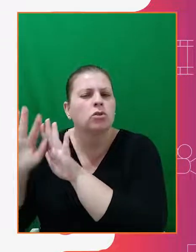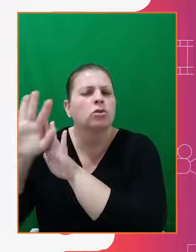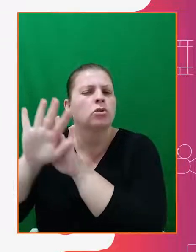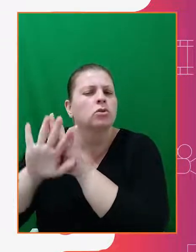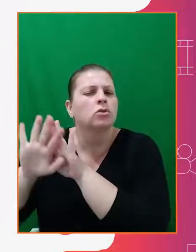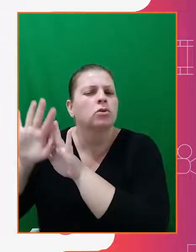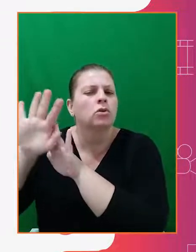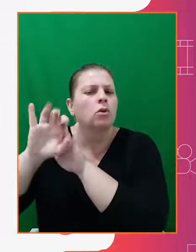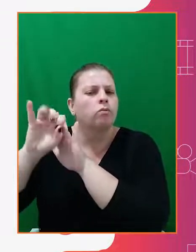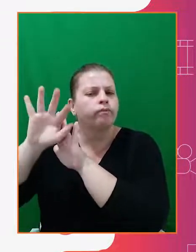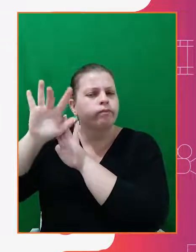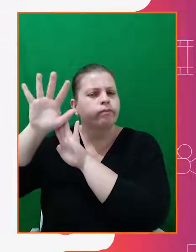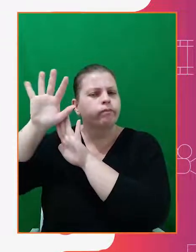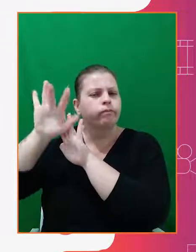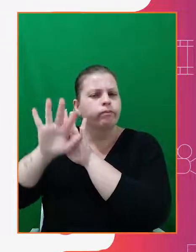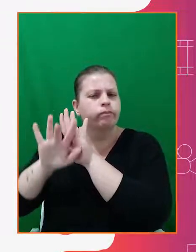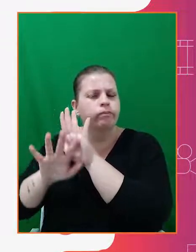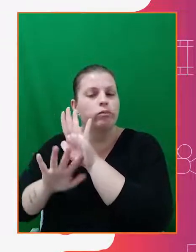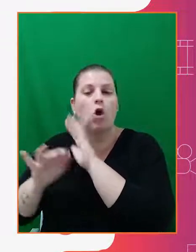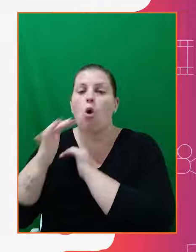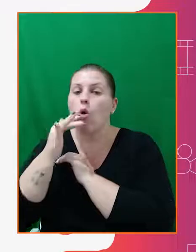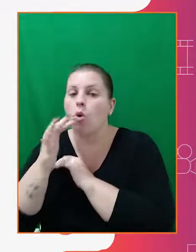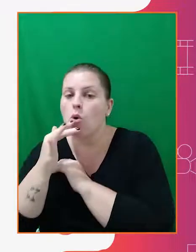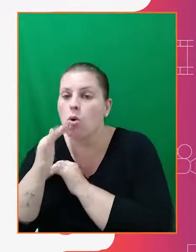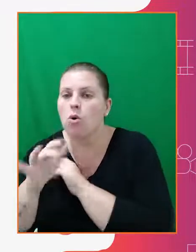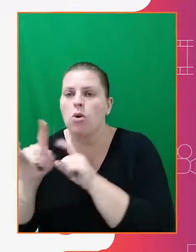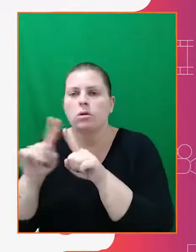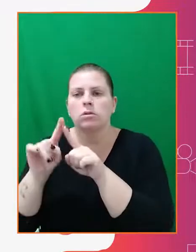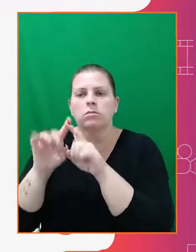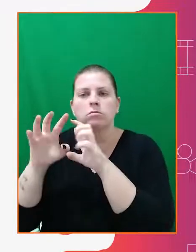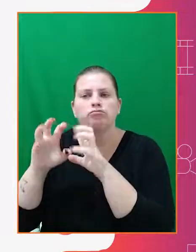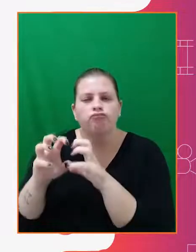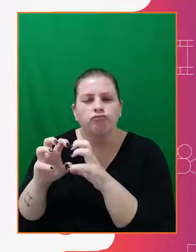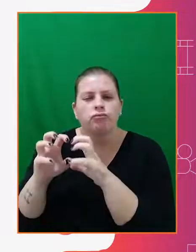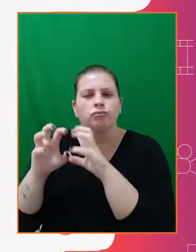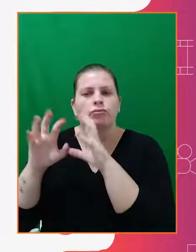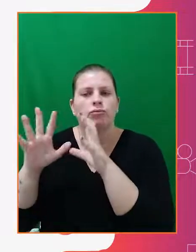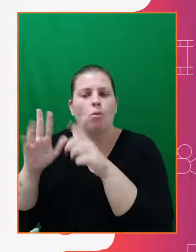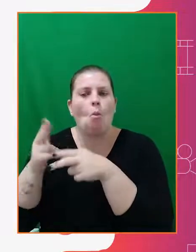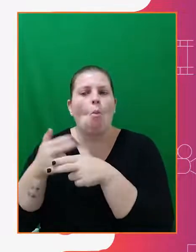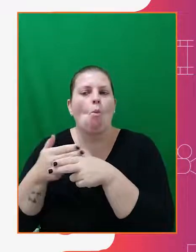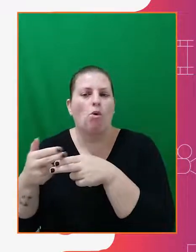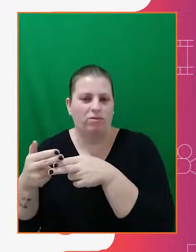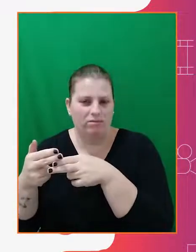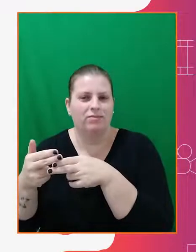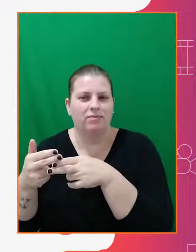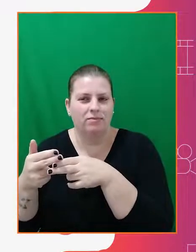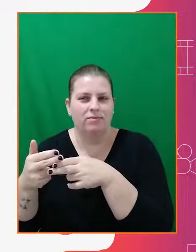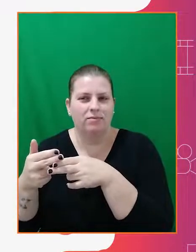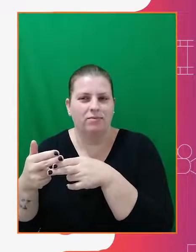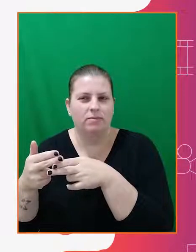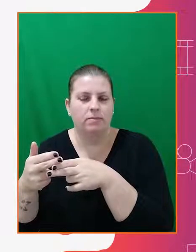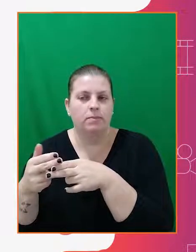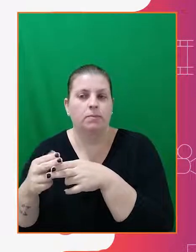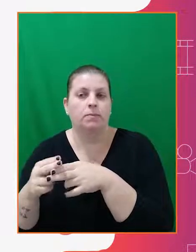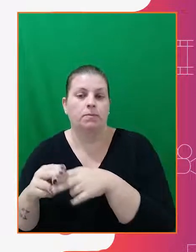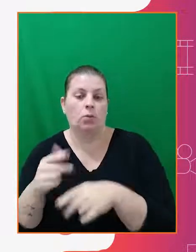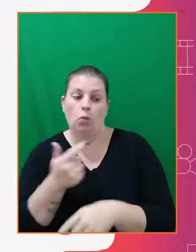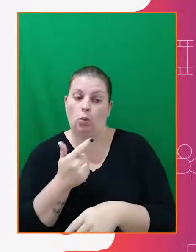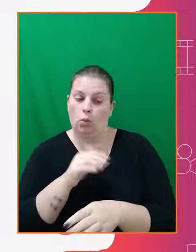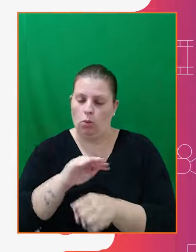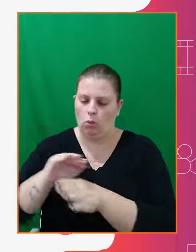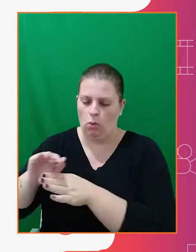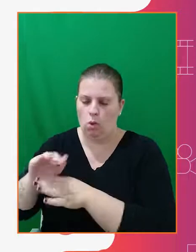de textura, mesmo sendo colocadas de formas discretas na imagem. Essa